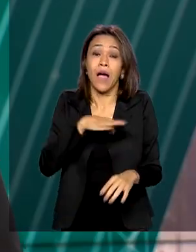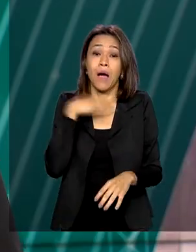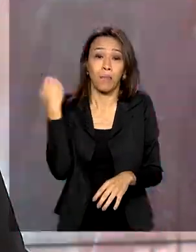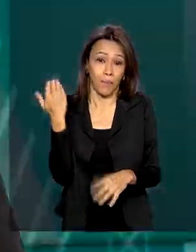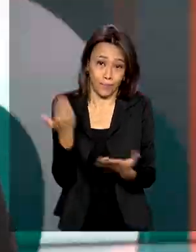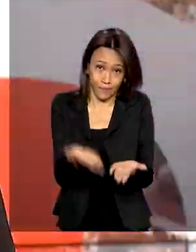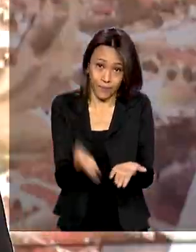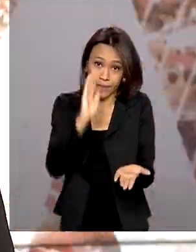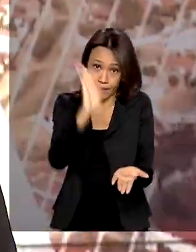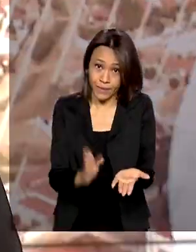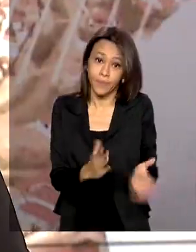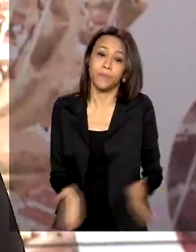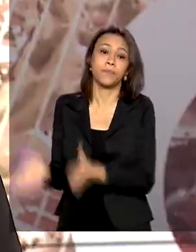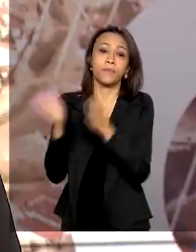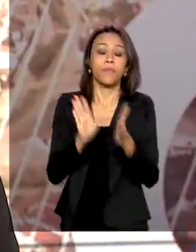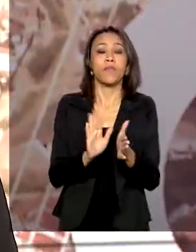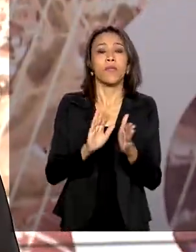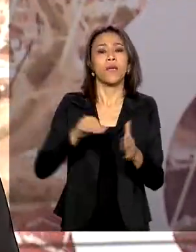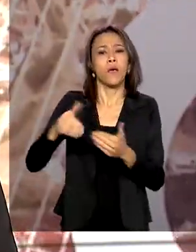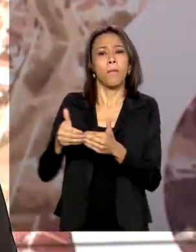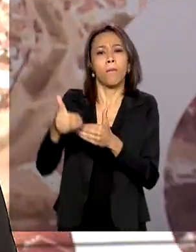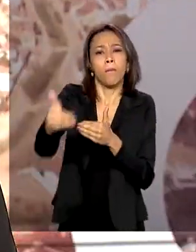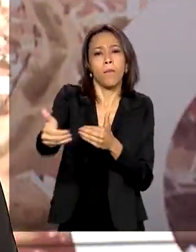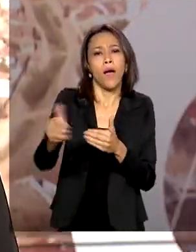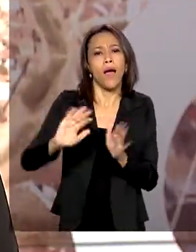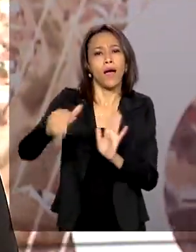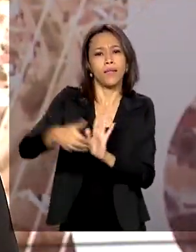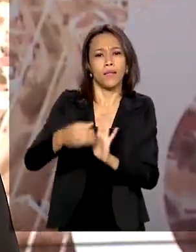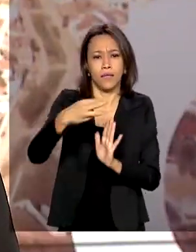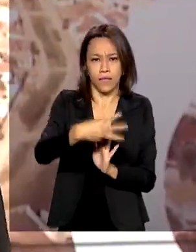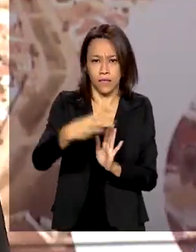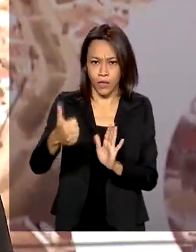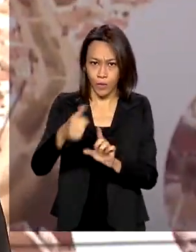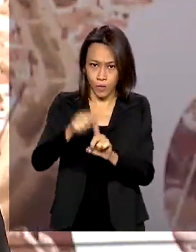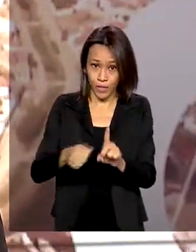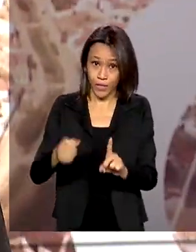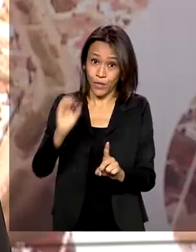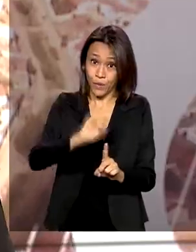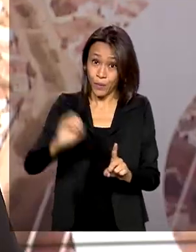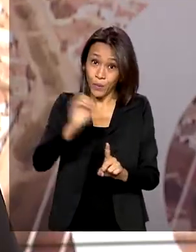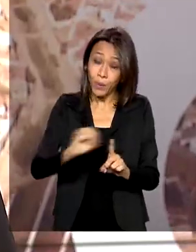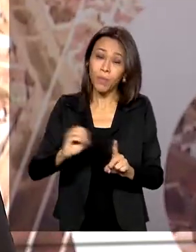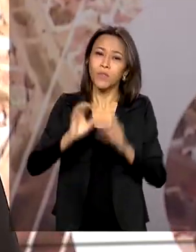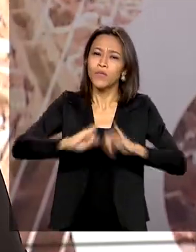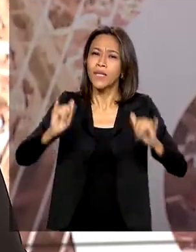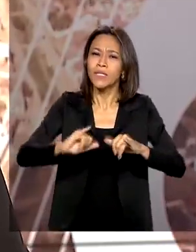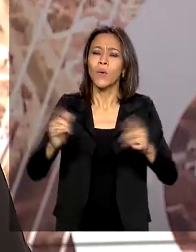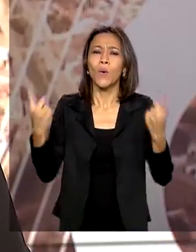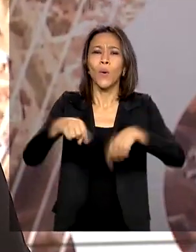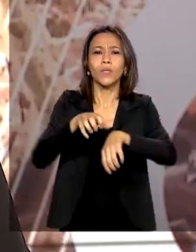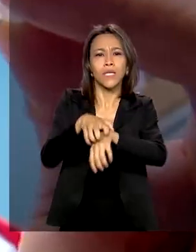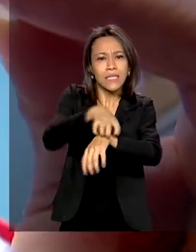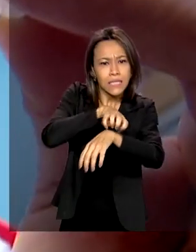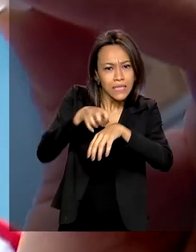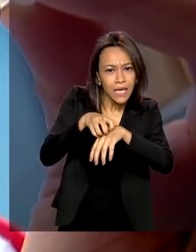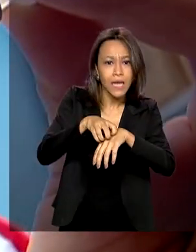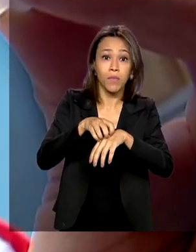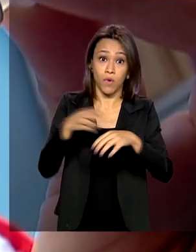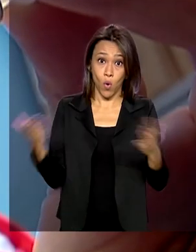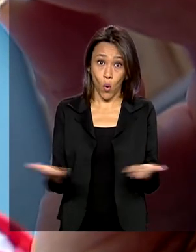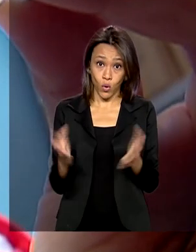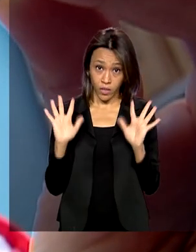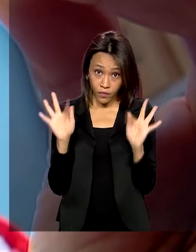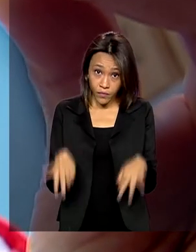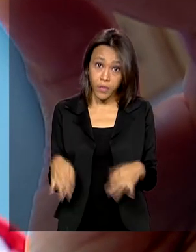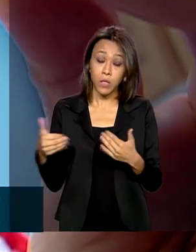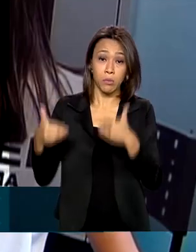E foi prorrogada até 31 de outubro a vacinação contra o sarampo. A campanha terminaria hoje. De acordo com o Ministério da Saúde,